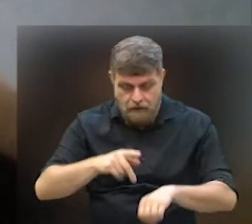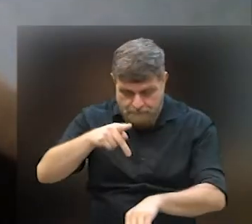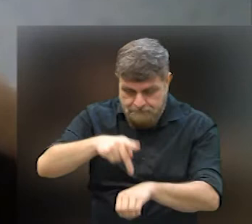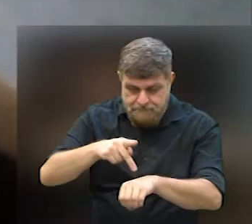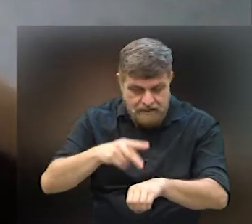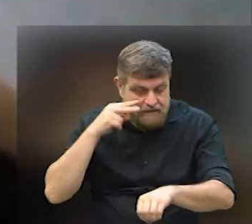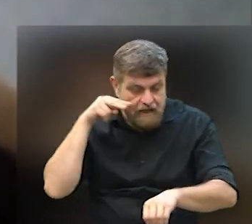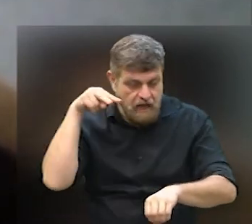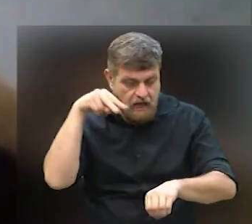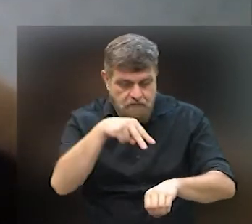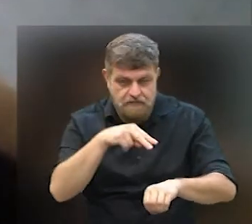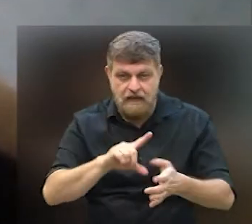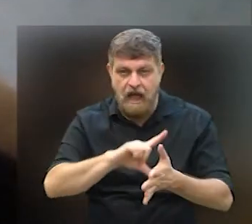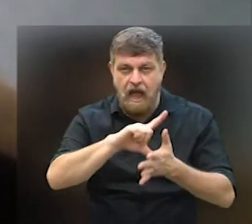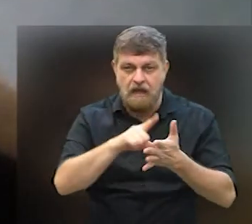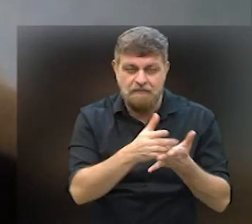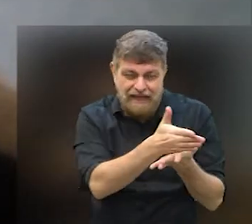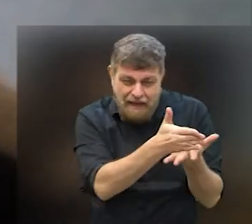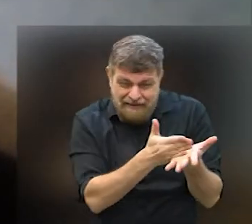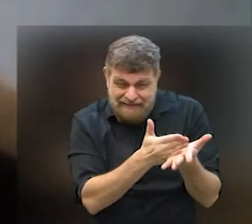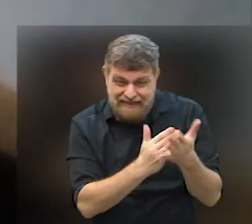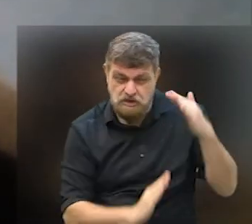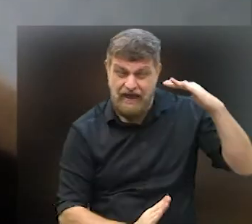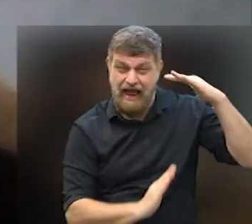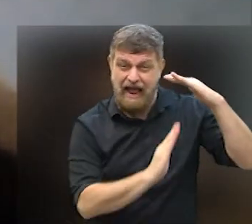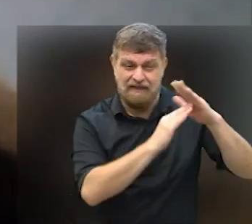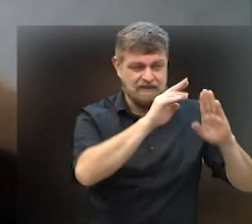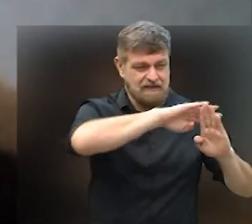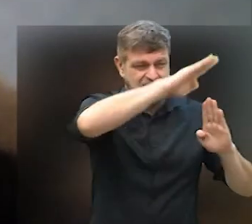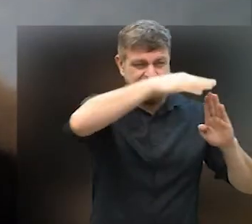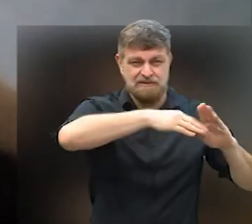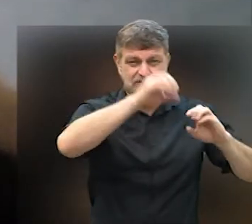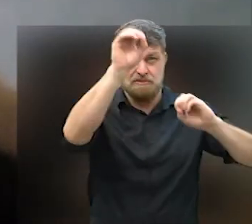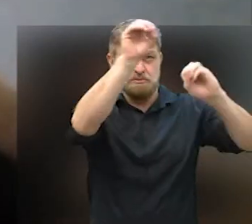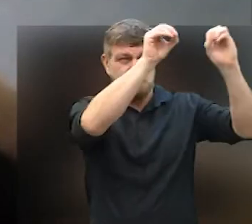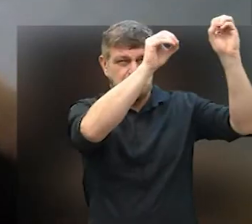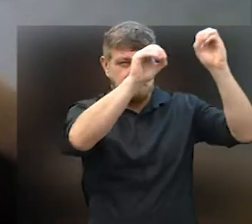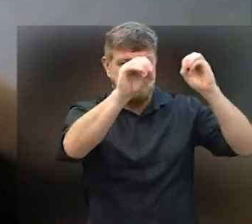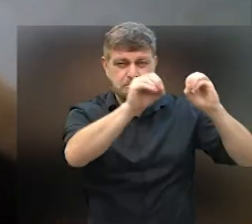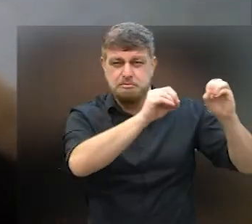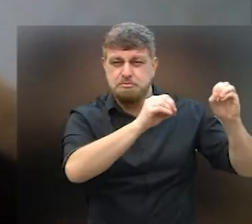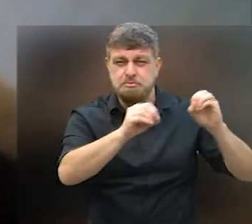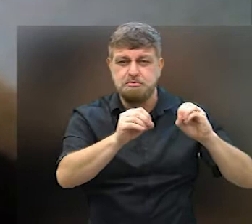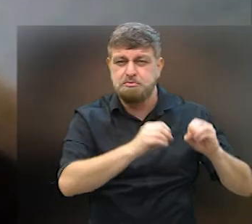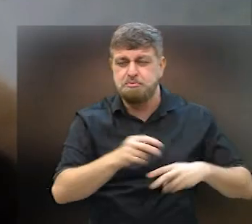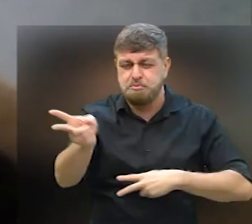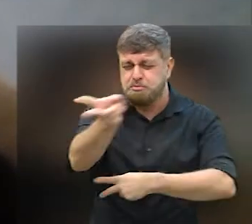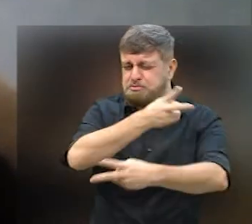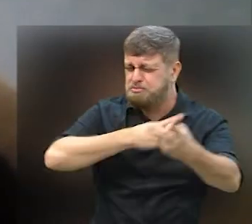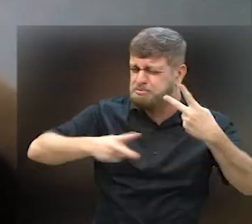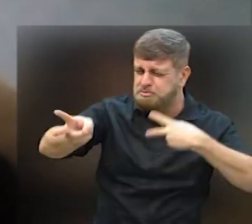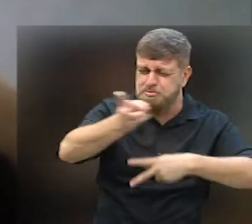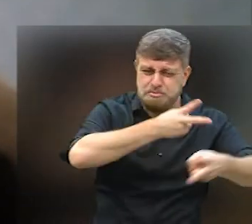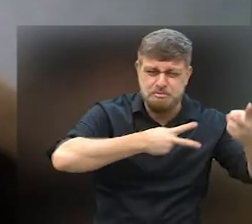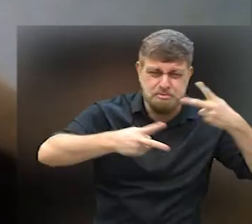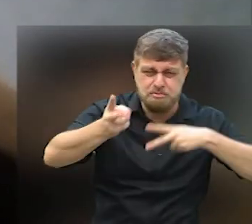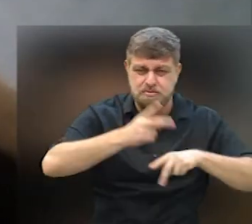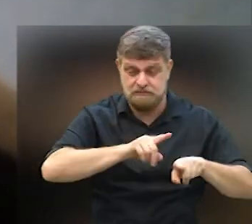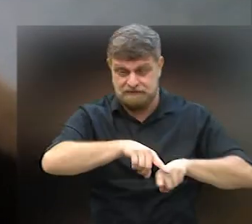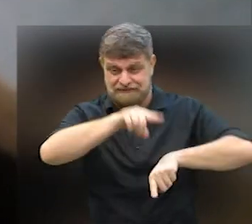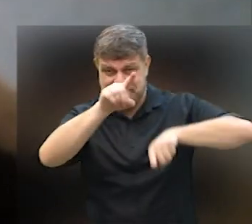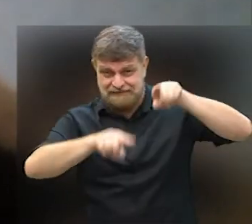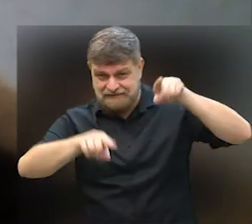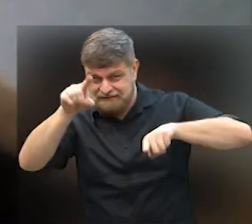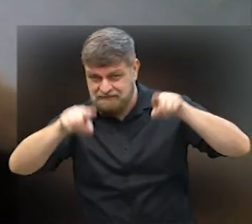rocha, pedra, mas aí da metade da temporada até o final, começou a nevar bastante e ventar um pouco mais. E os ventos